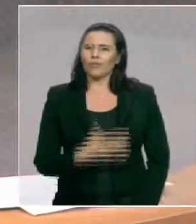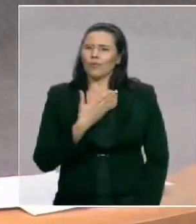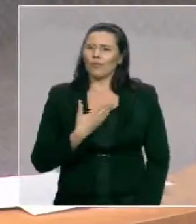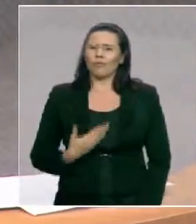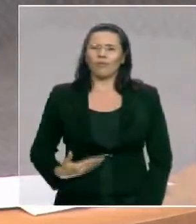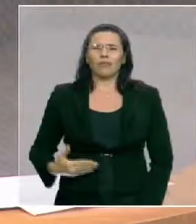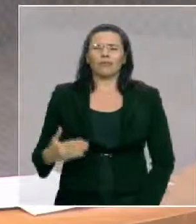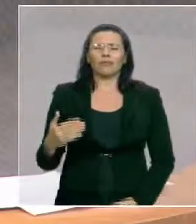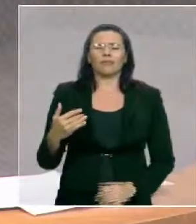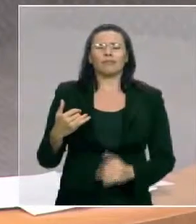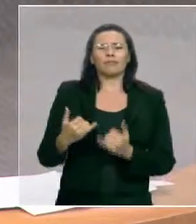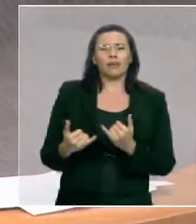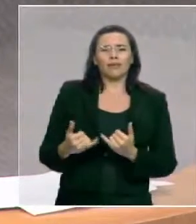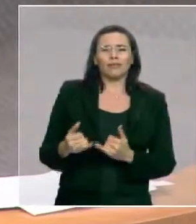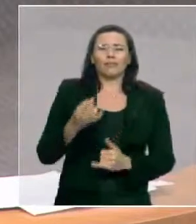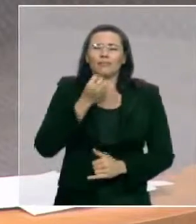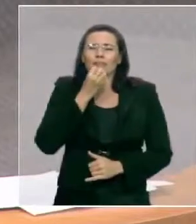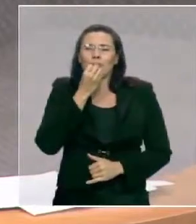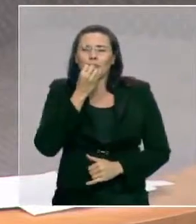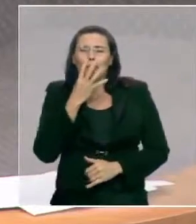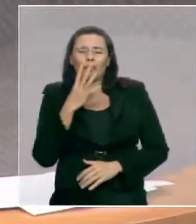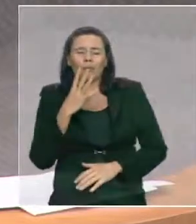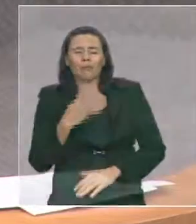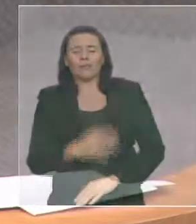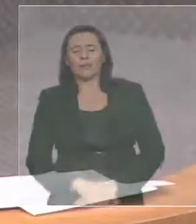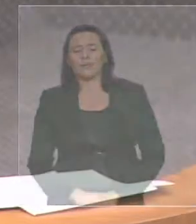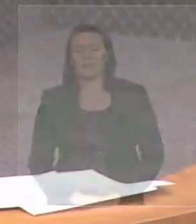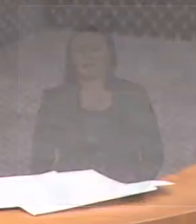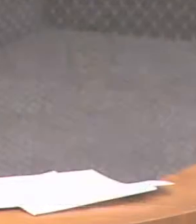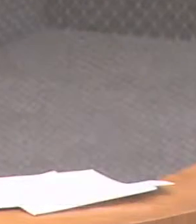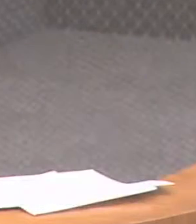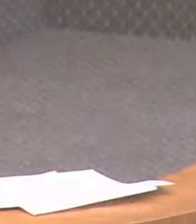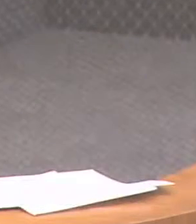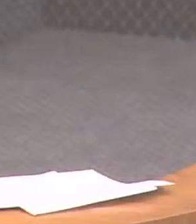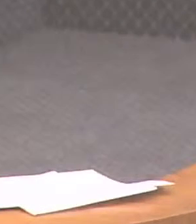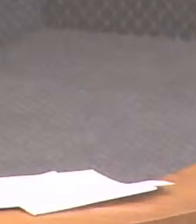generoso. Cadê as emendas de Vossas Excelências?